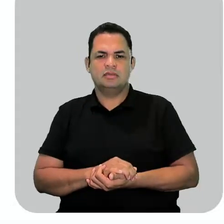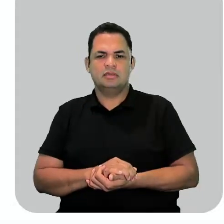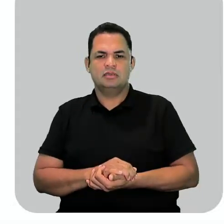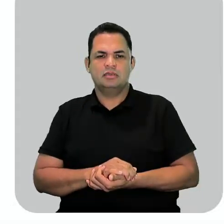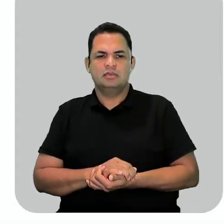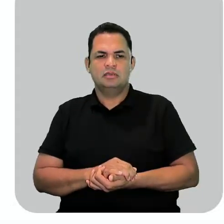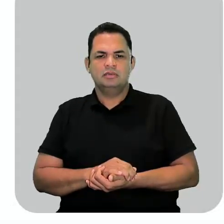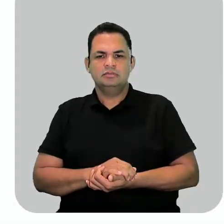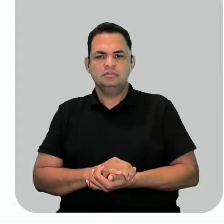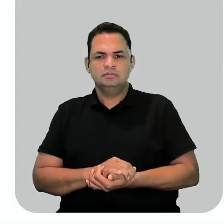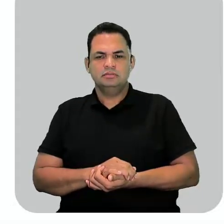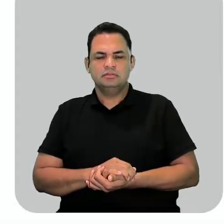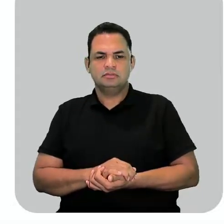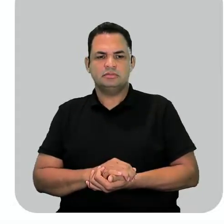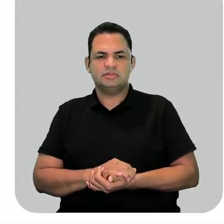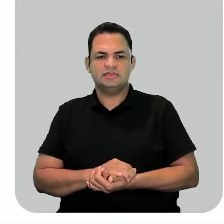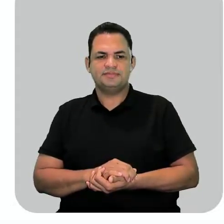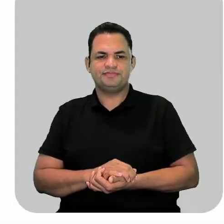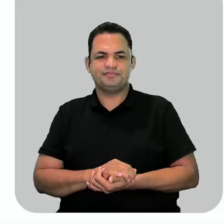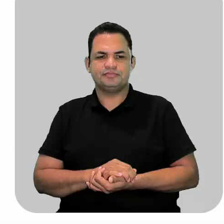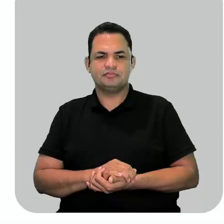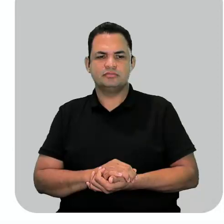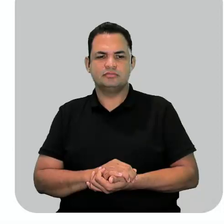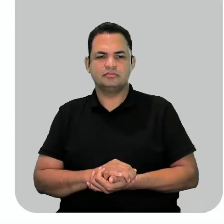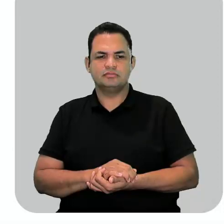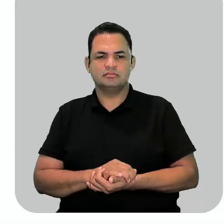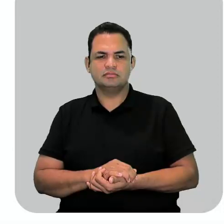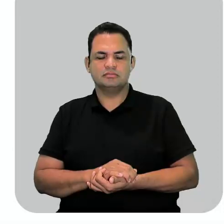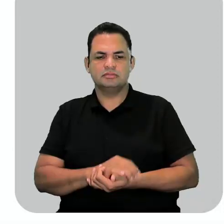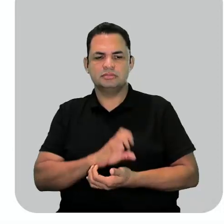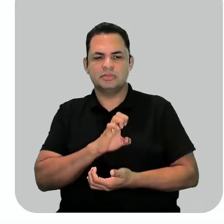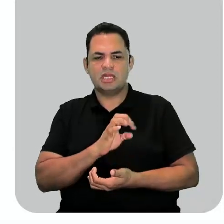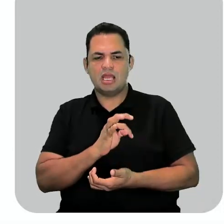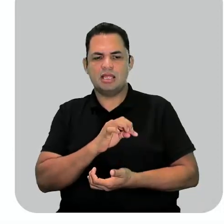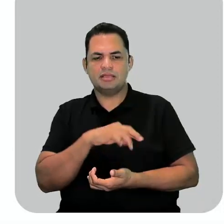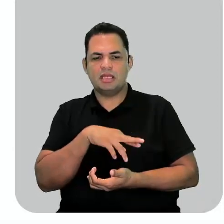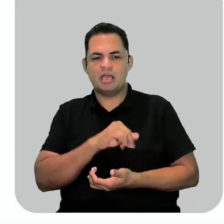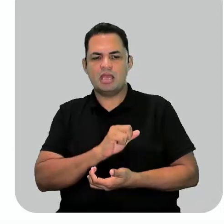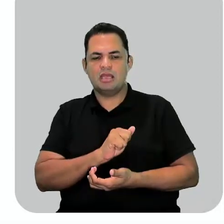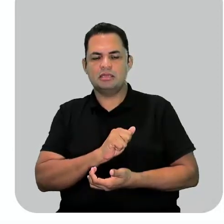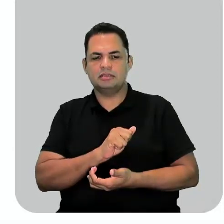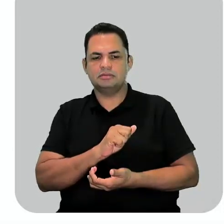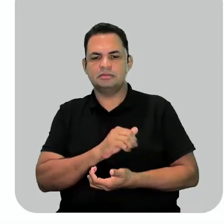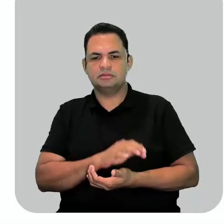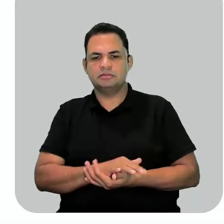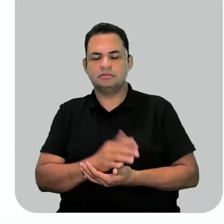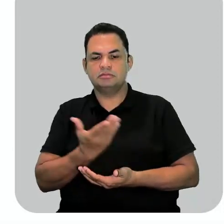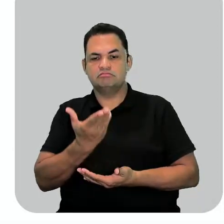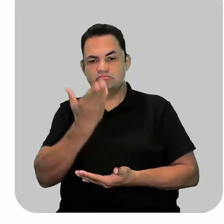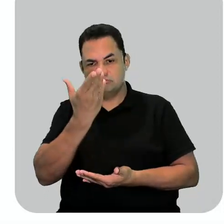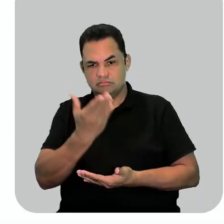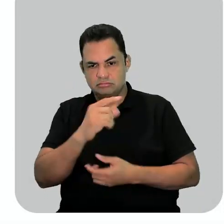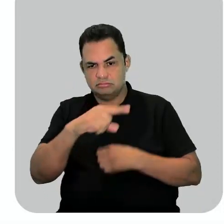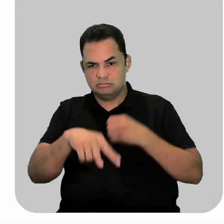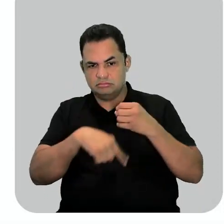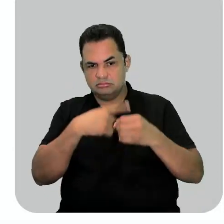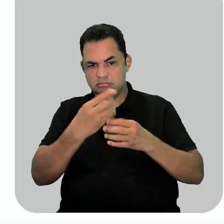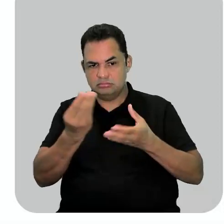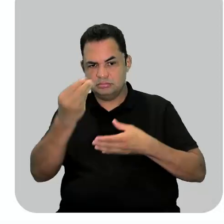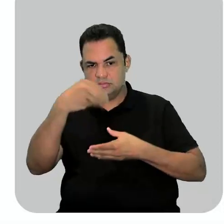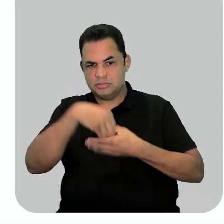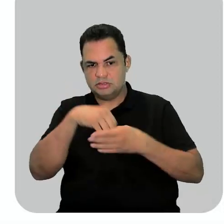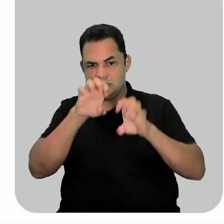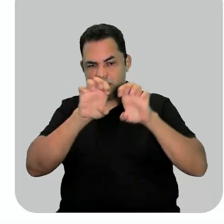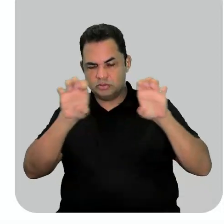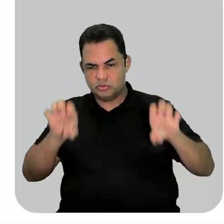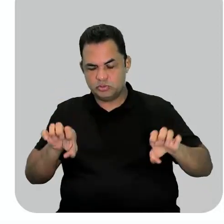Olha só, por quê? Porque nós temos aqui o éter, né, que é um heteroátomo presente na nossa